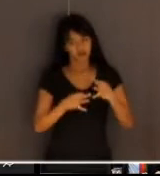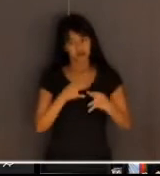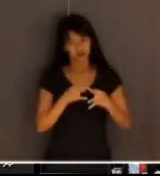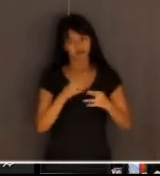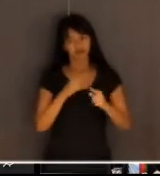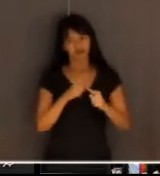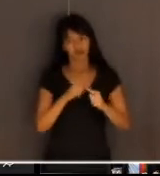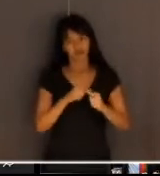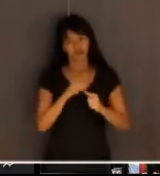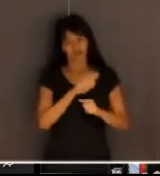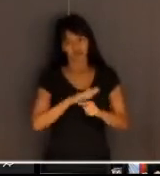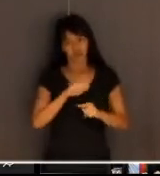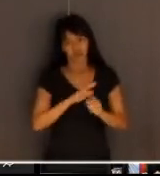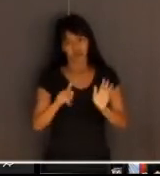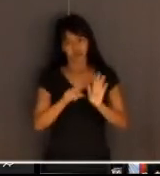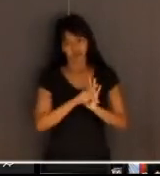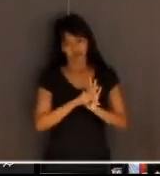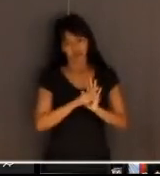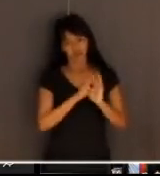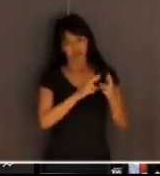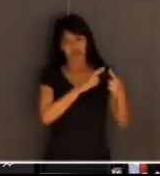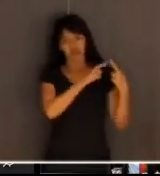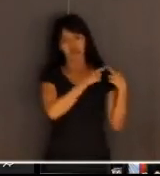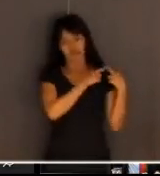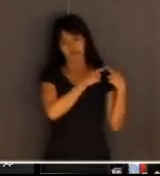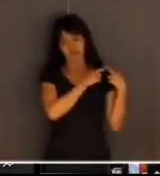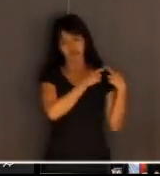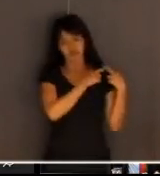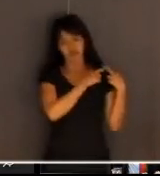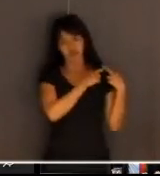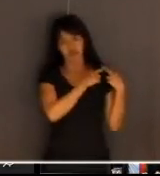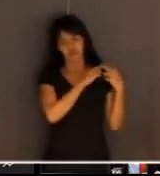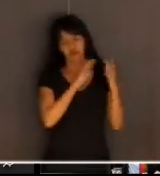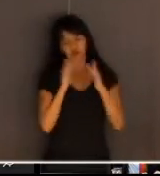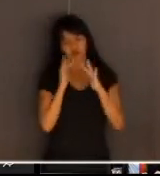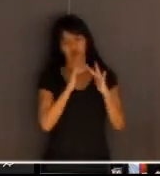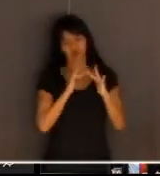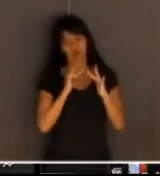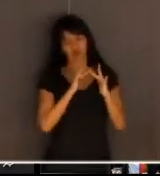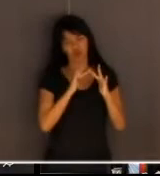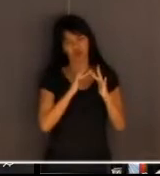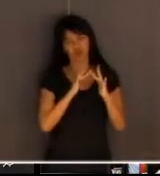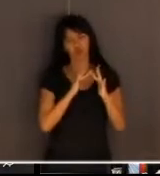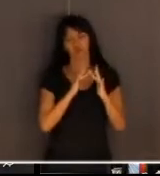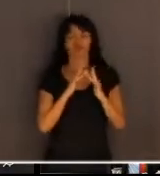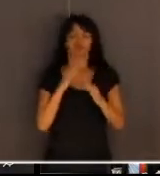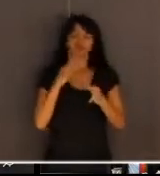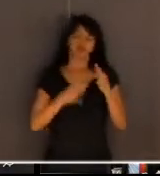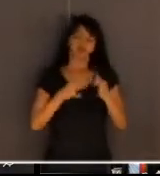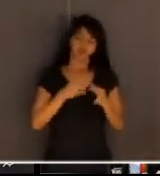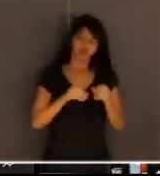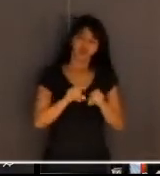própria foi responsável por esse contato entre os jurados e o réu. Ok?